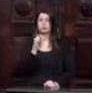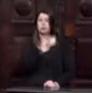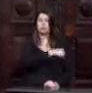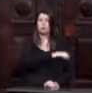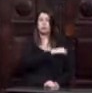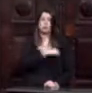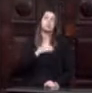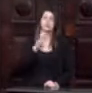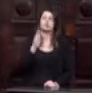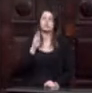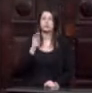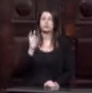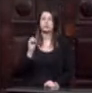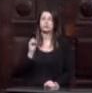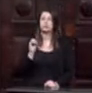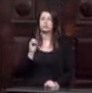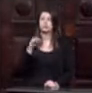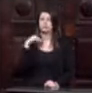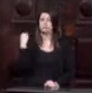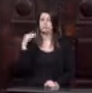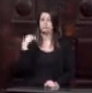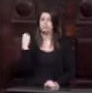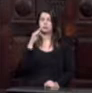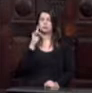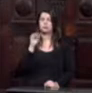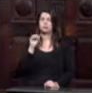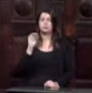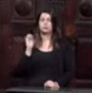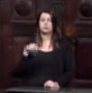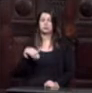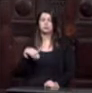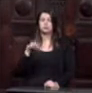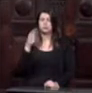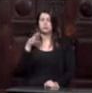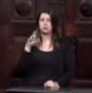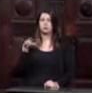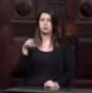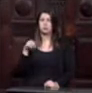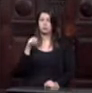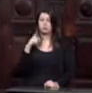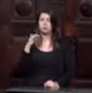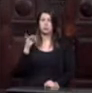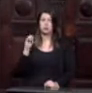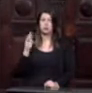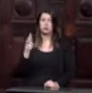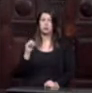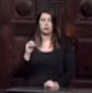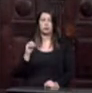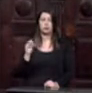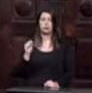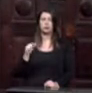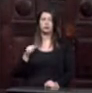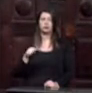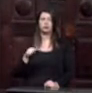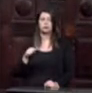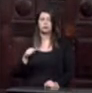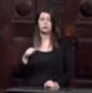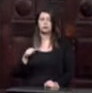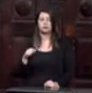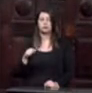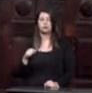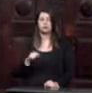Bebeto, Marta, Zeidan, Bruno, Paulo, Ramos, com a alma mais